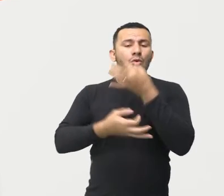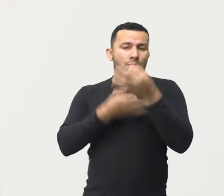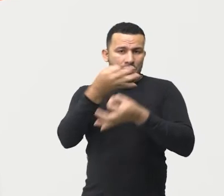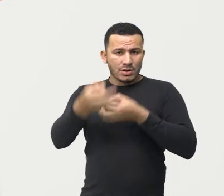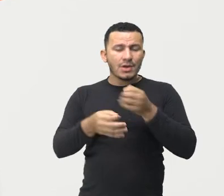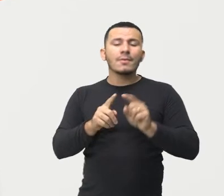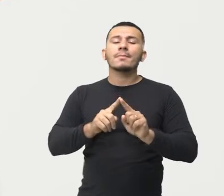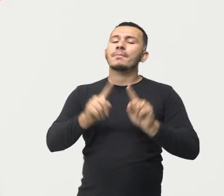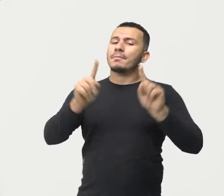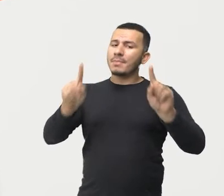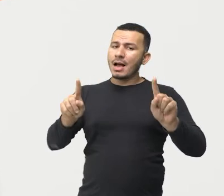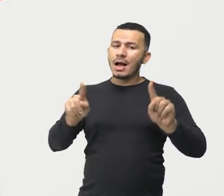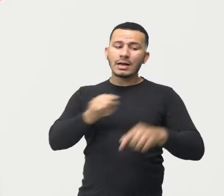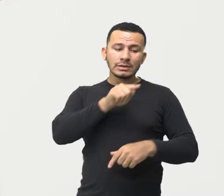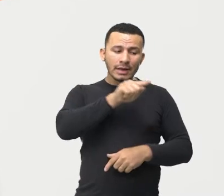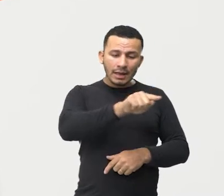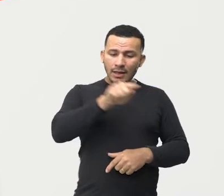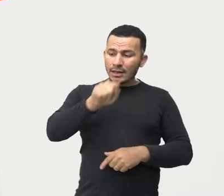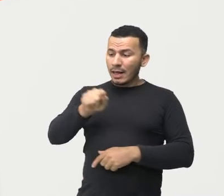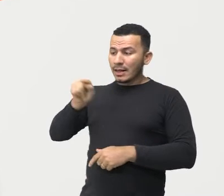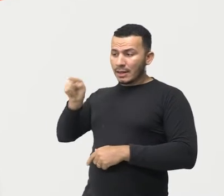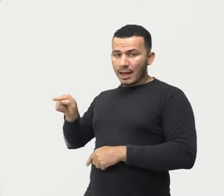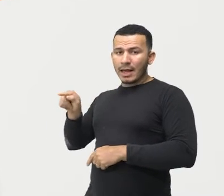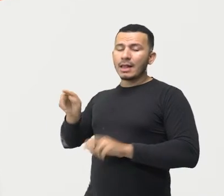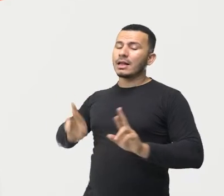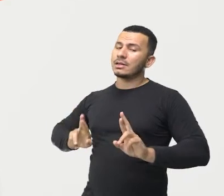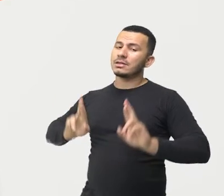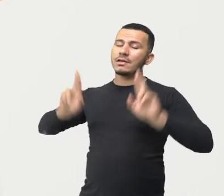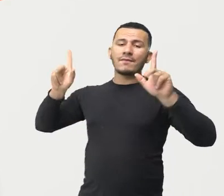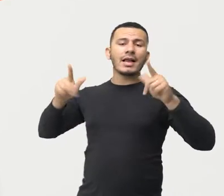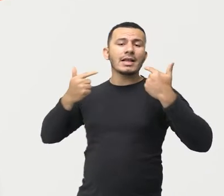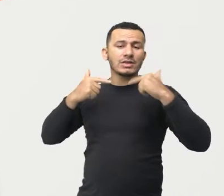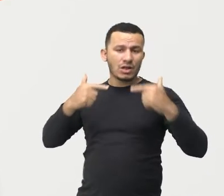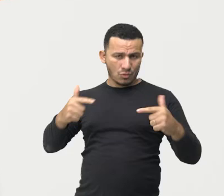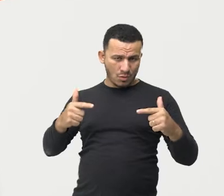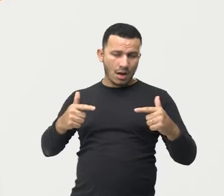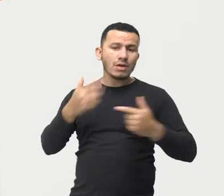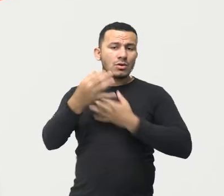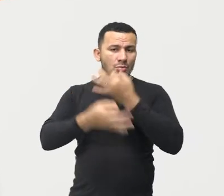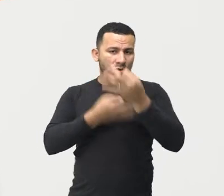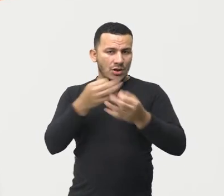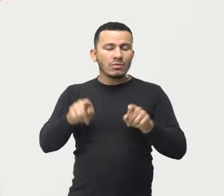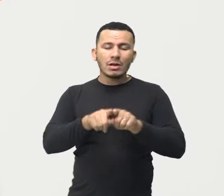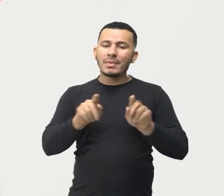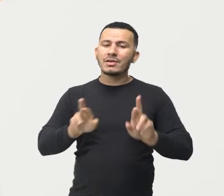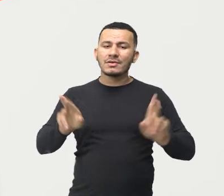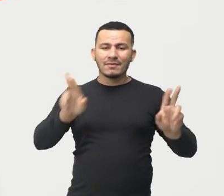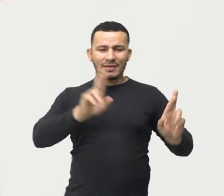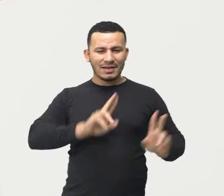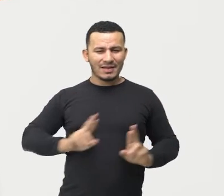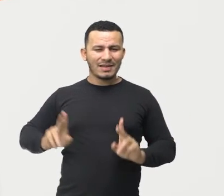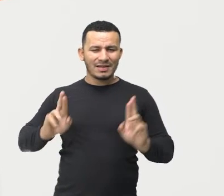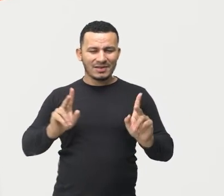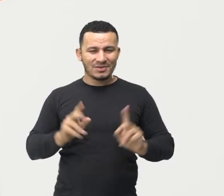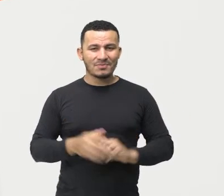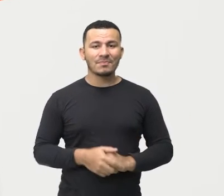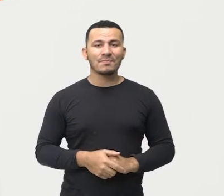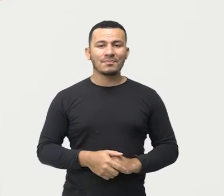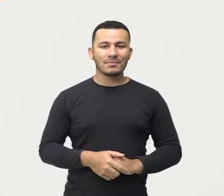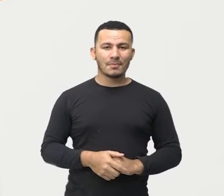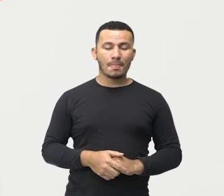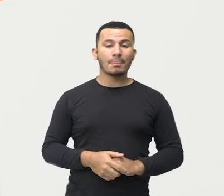cada uma vai mostrando para nós a adoção de uma linguagem diferente, certo? Agora,